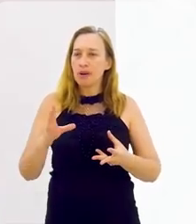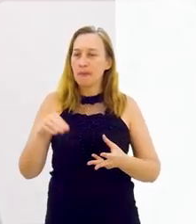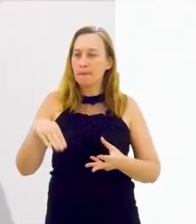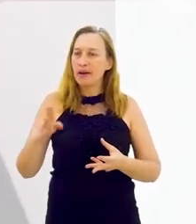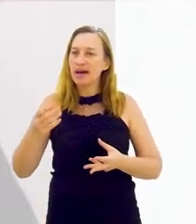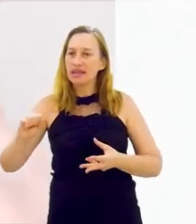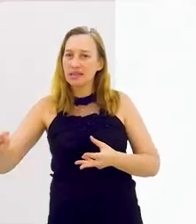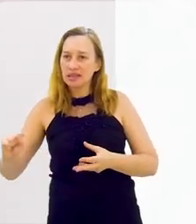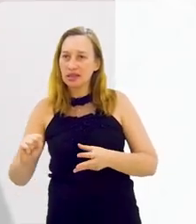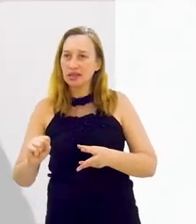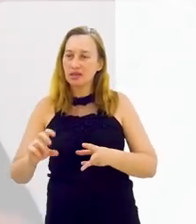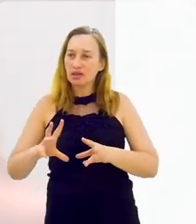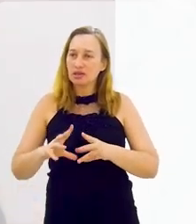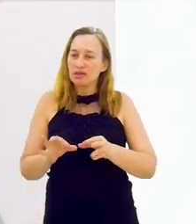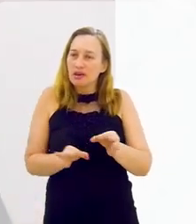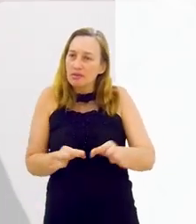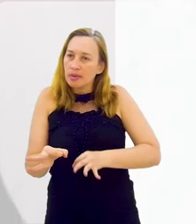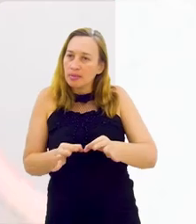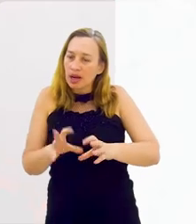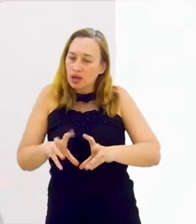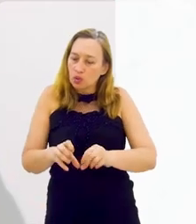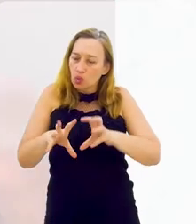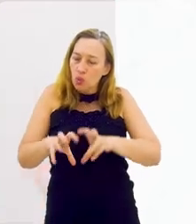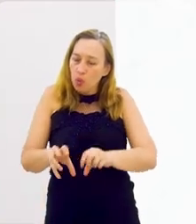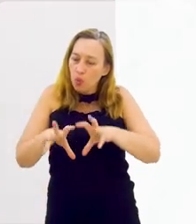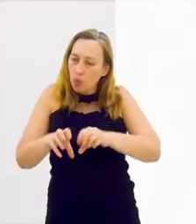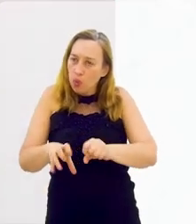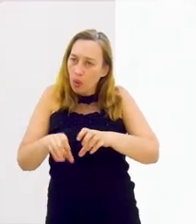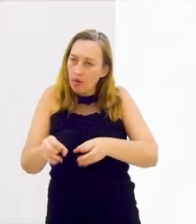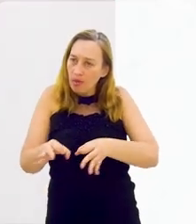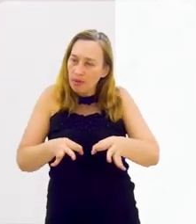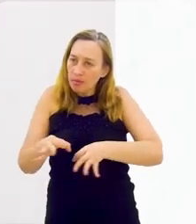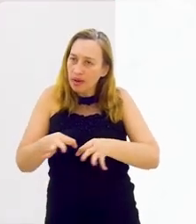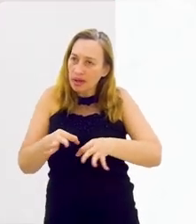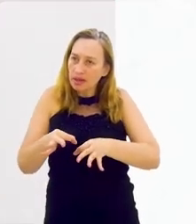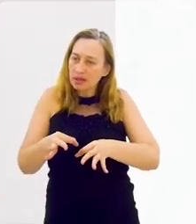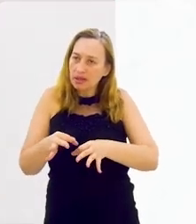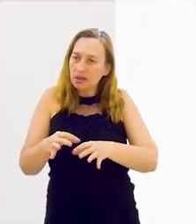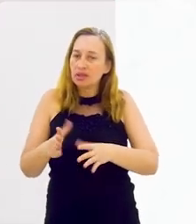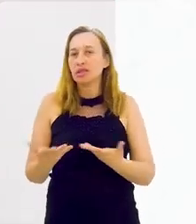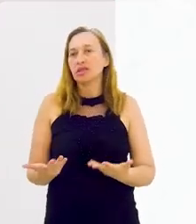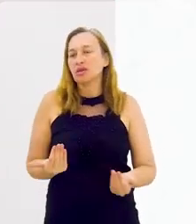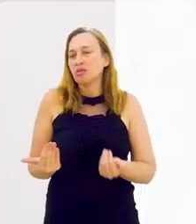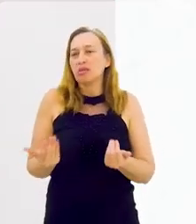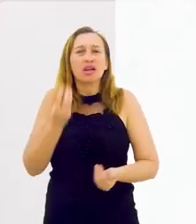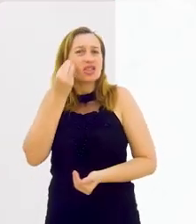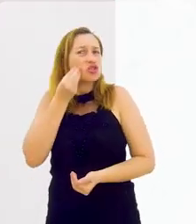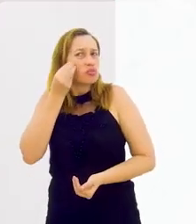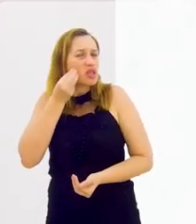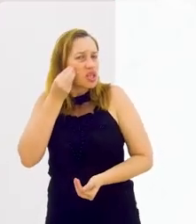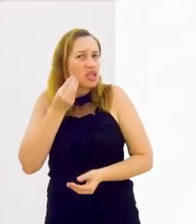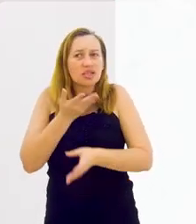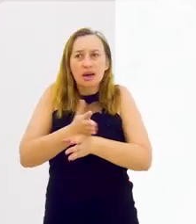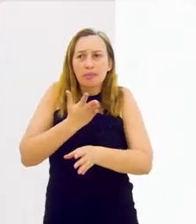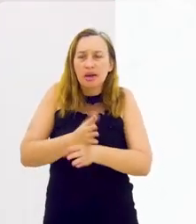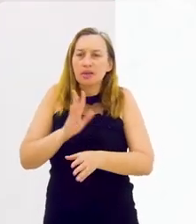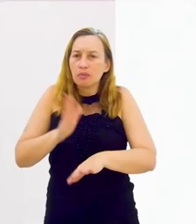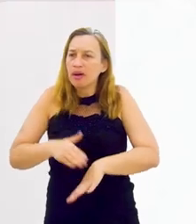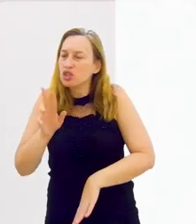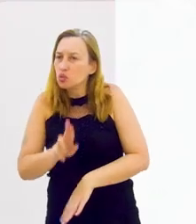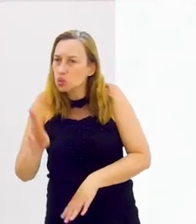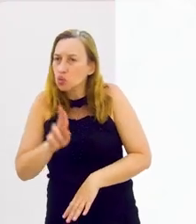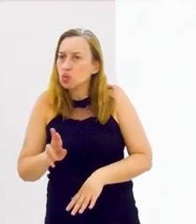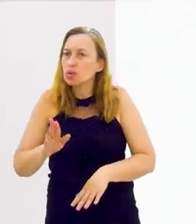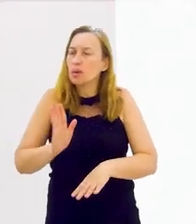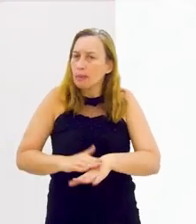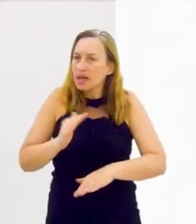Que você vai aquilo vai aumentando, vai ganhando corpo, vai ganhando pelas experiências, claro, e pela prática. Quanto mais